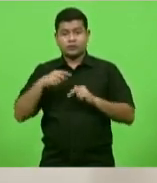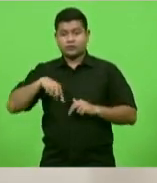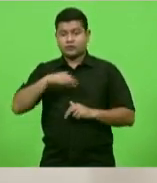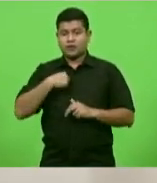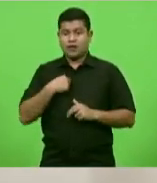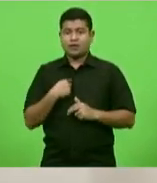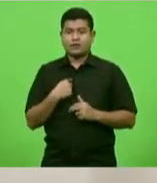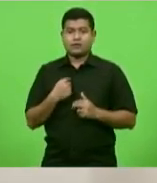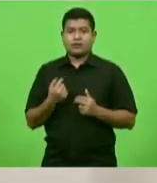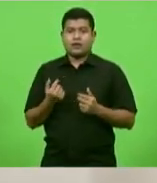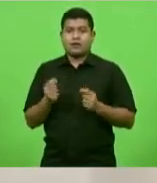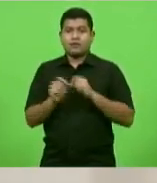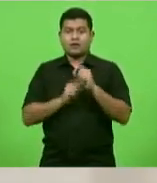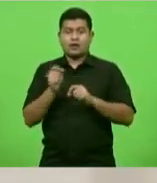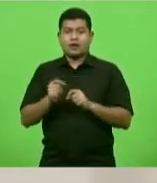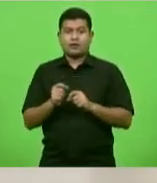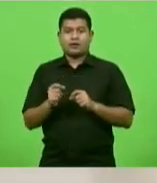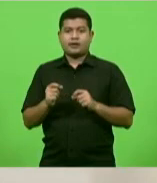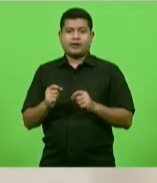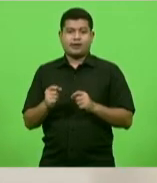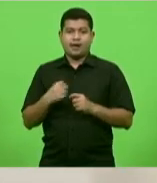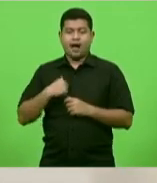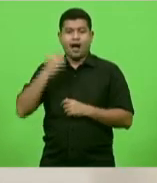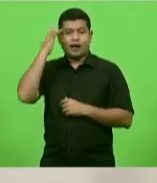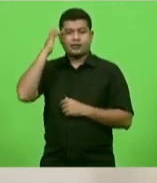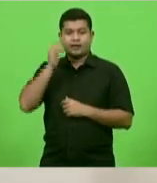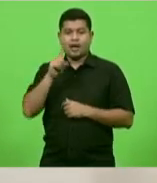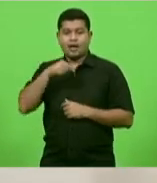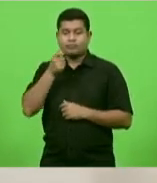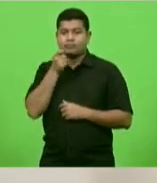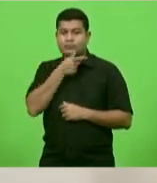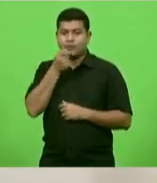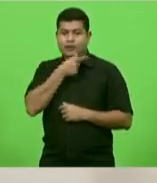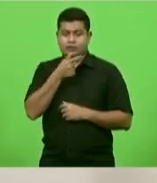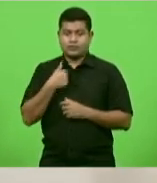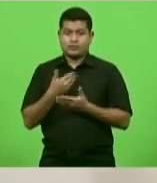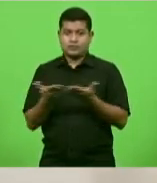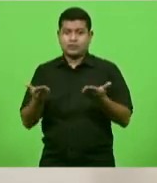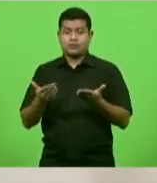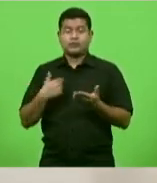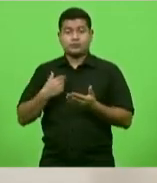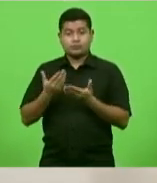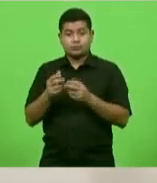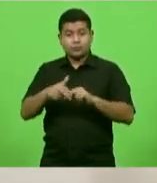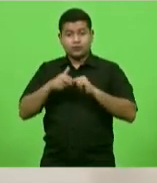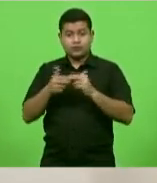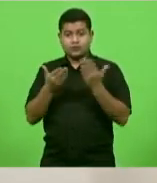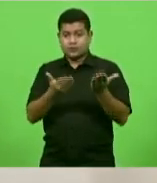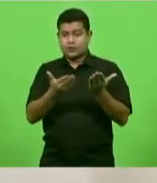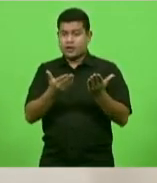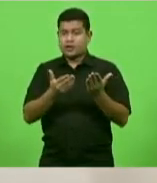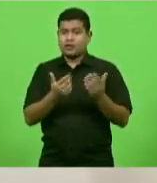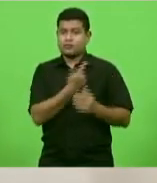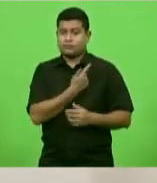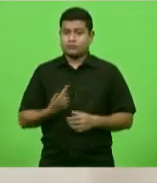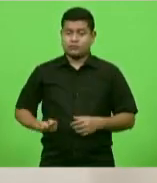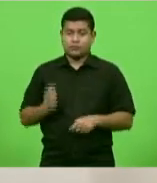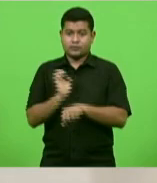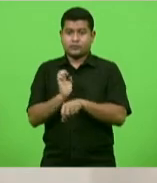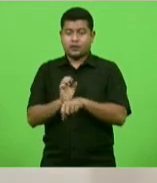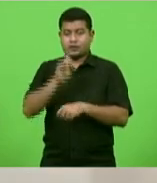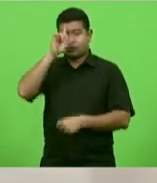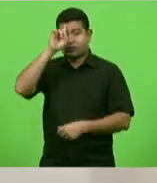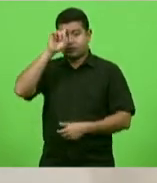banalização. Somos todos sabedores que o governo do Estado desistiu da contratação. Senhores, estamos a julgar não um